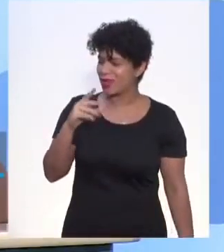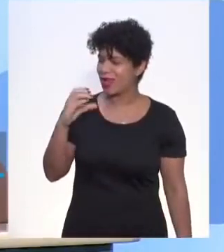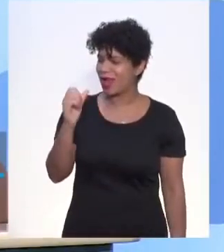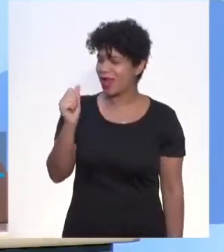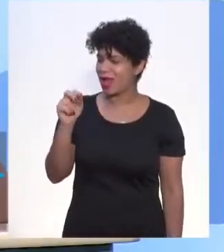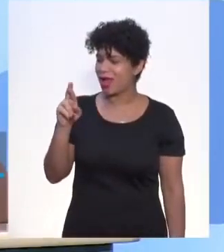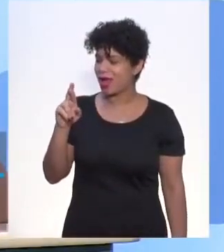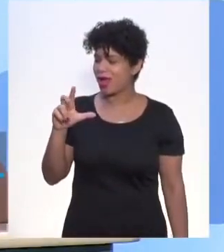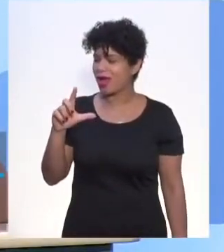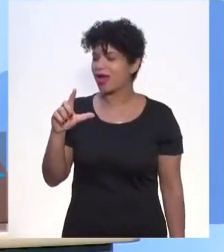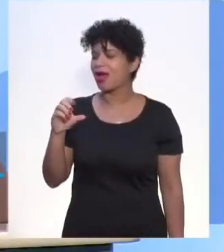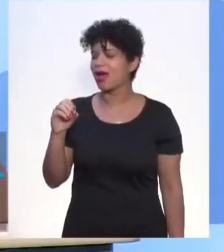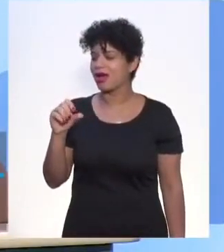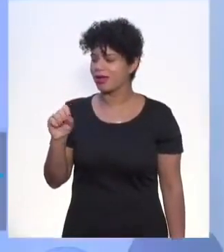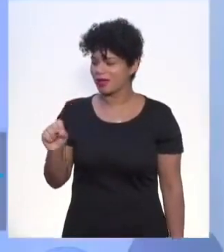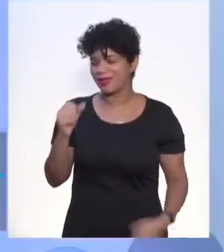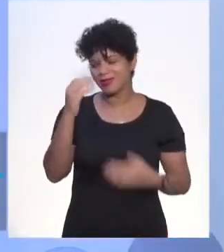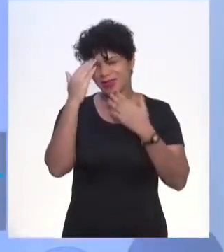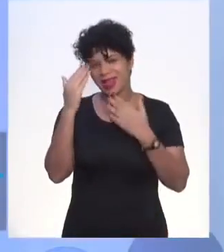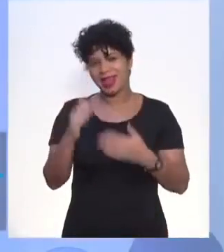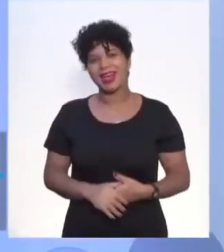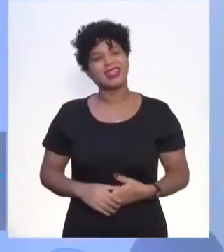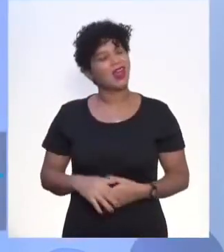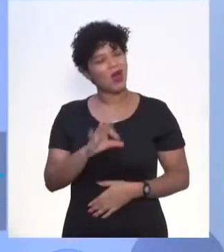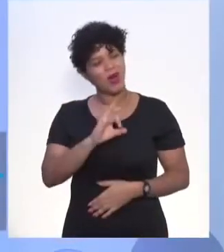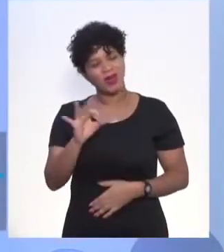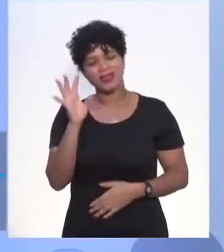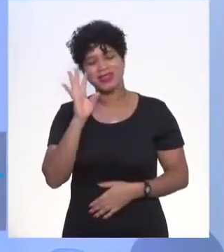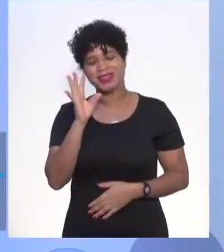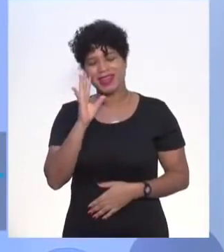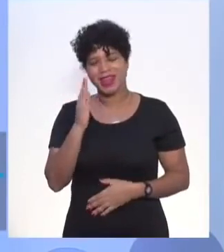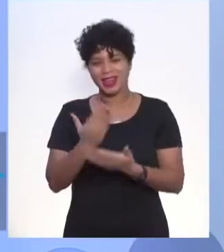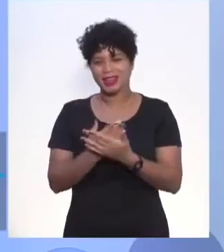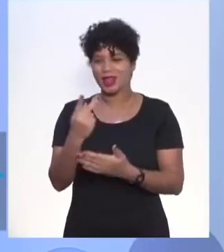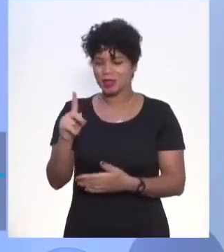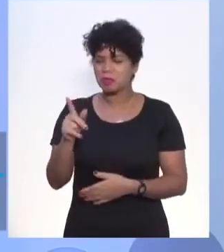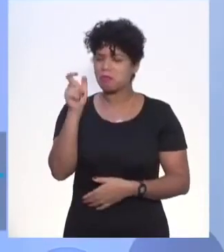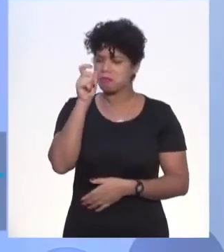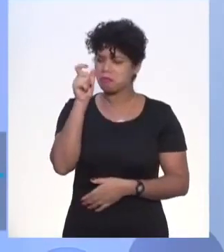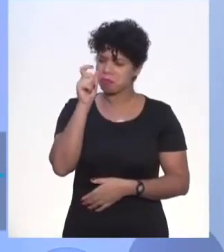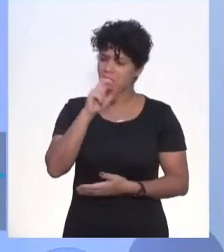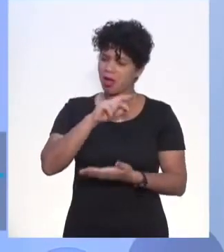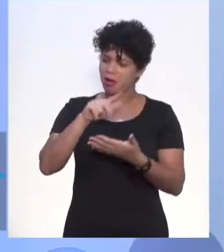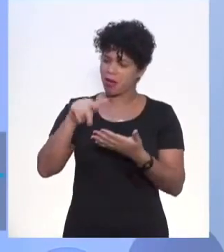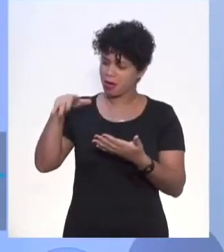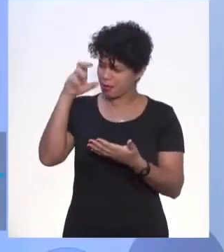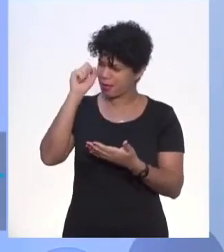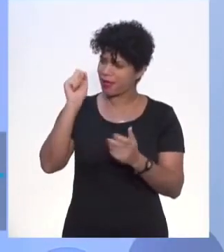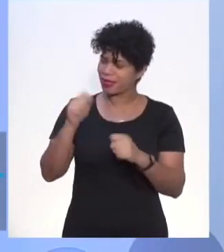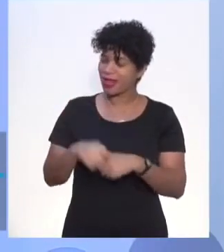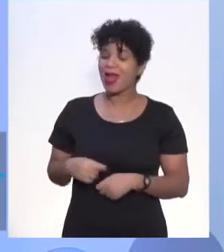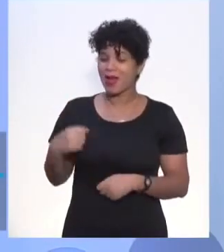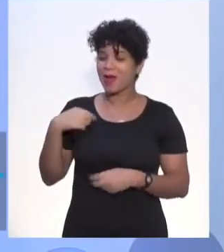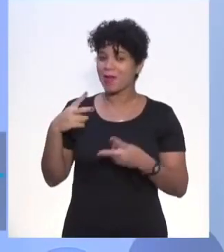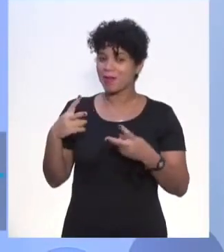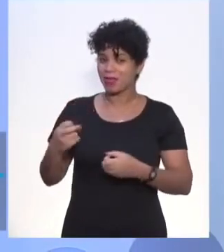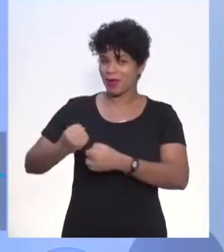presença e participação na aula de hoje. Muito legal, as aulas sempre muito interessantes, né? A gente vê aqui a galerinha do